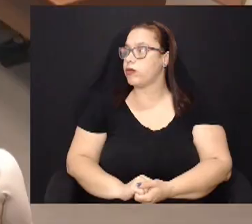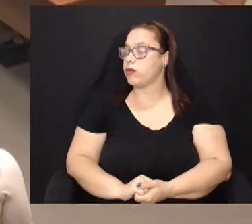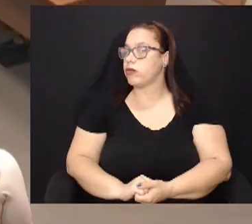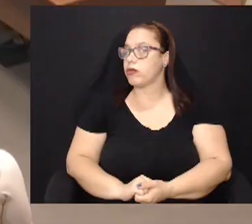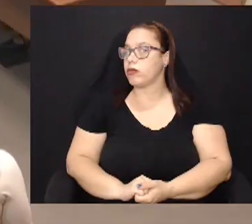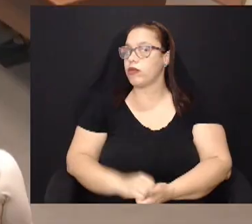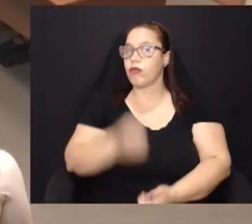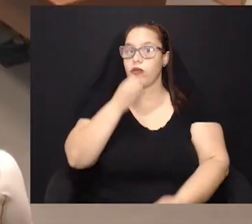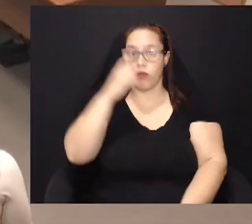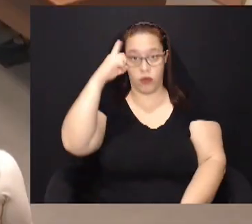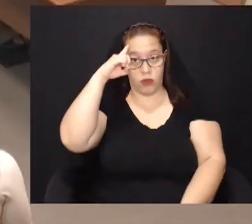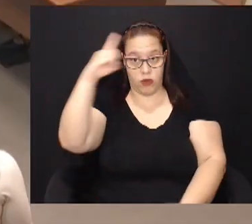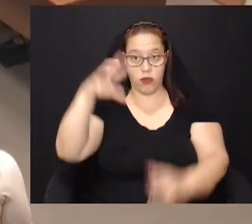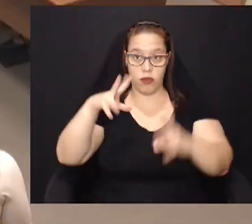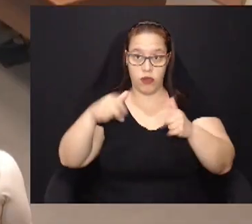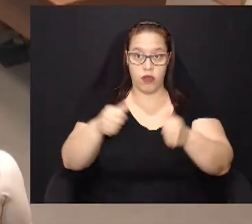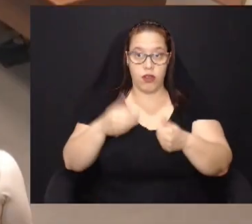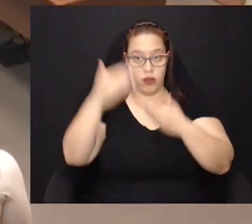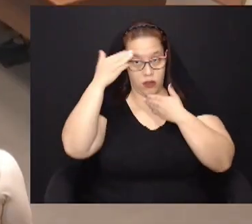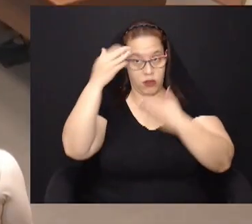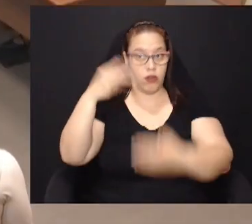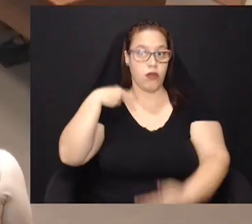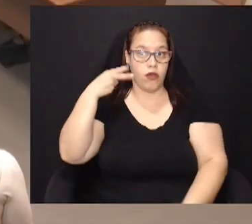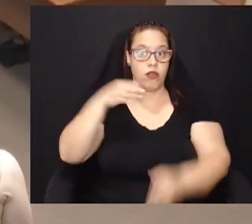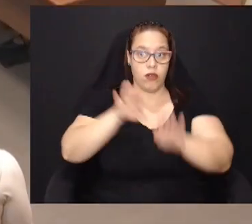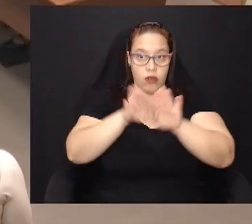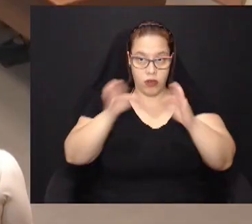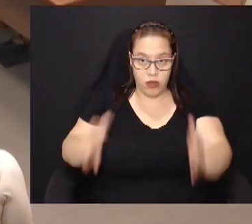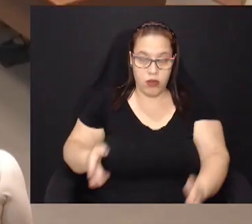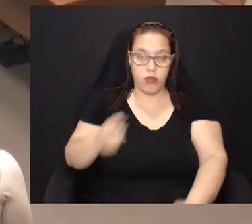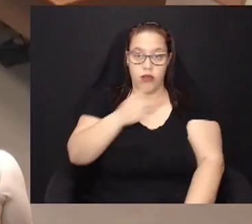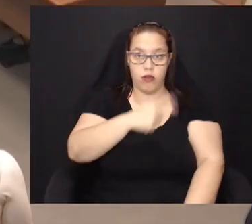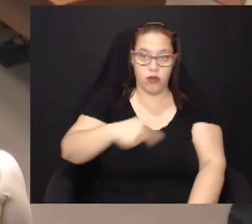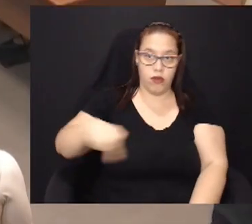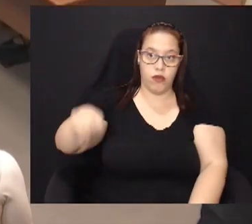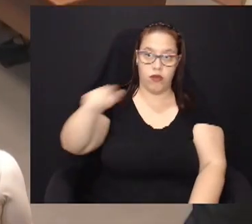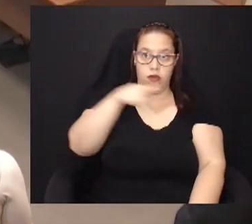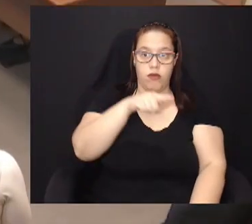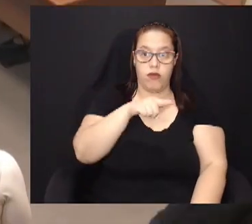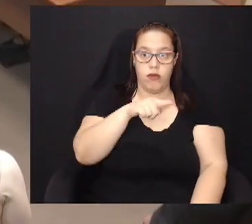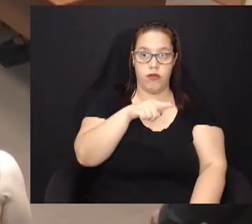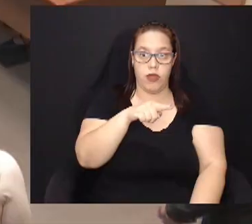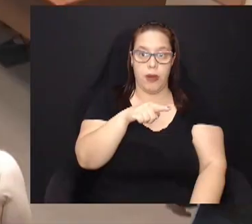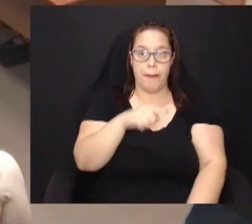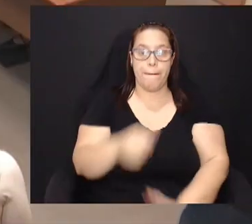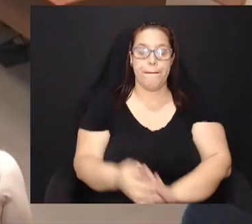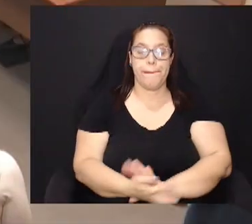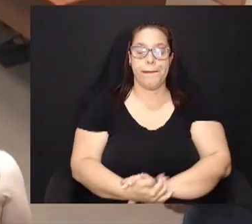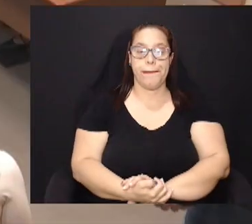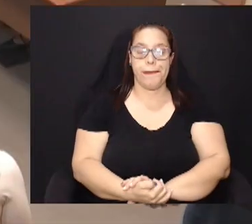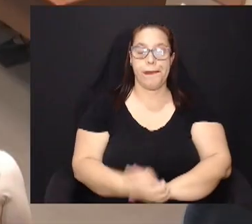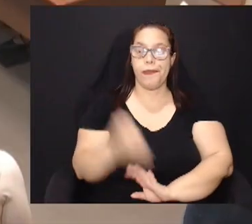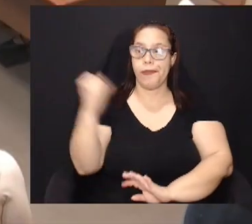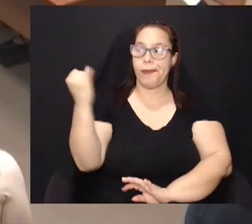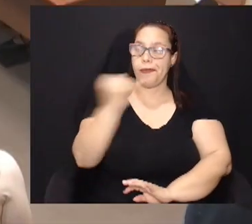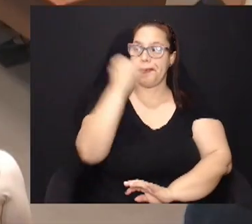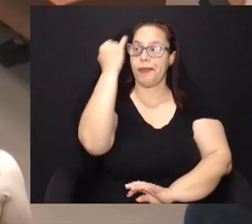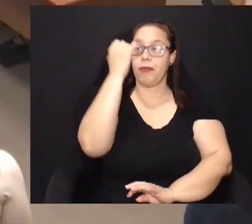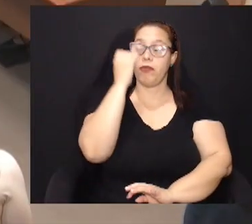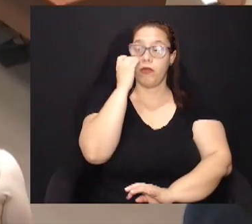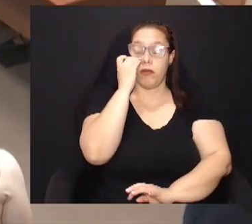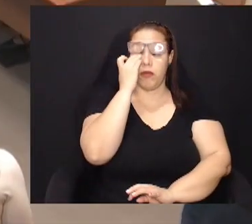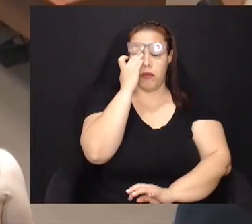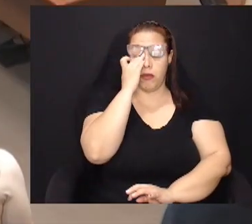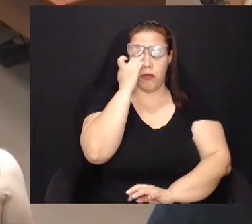Bom dia a todos, obrigado vereadores, todos da mesa, todos aqui, que é muito importante, essa reunião a